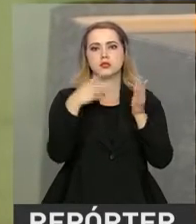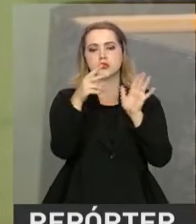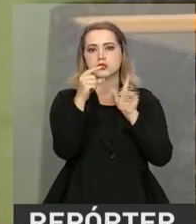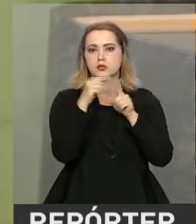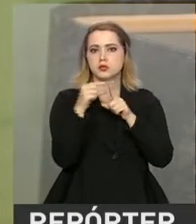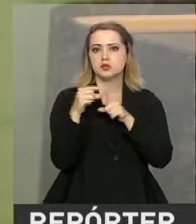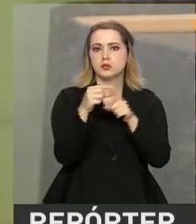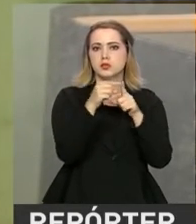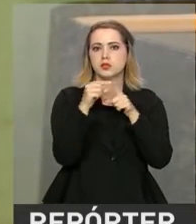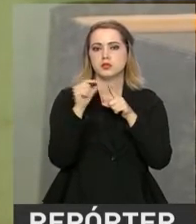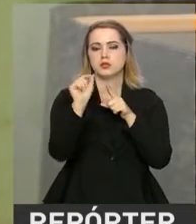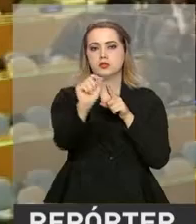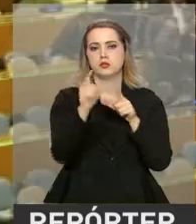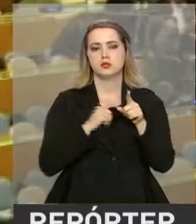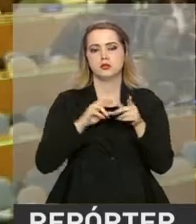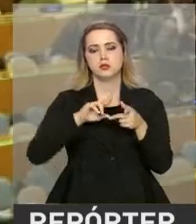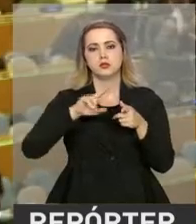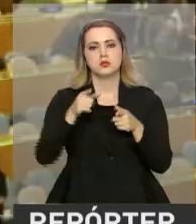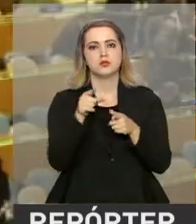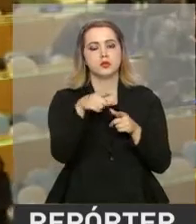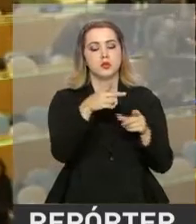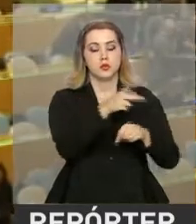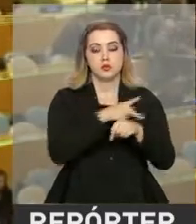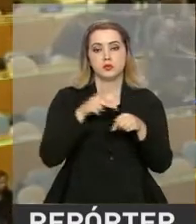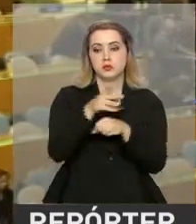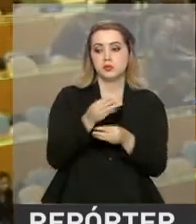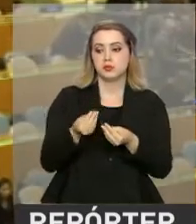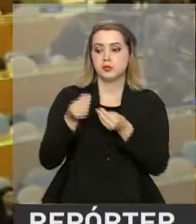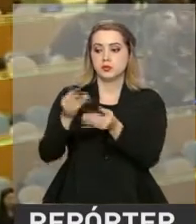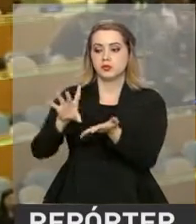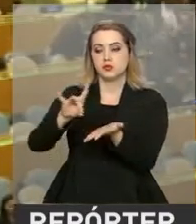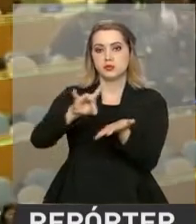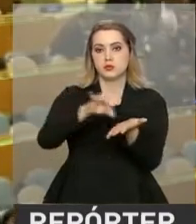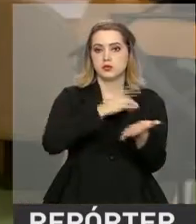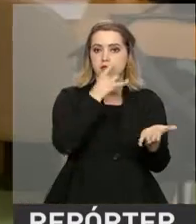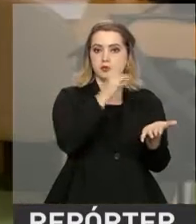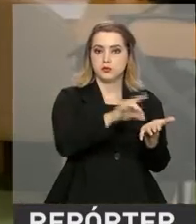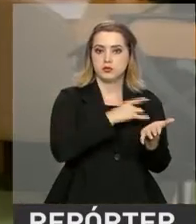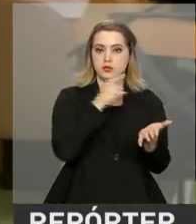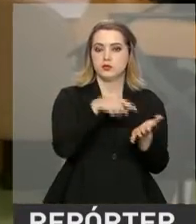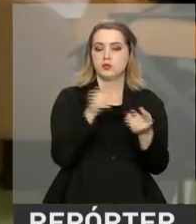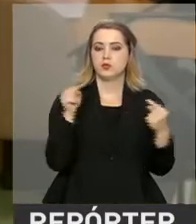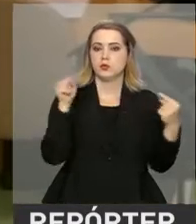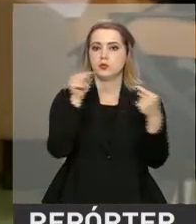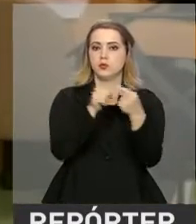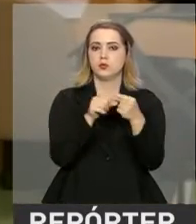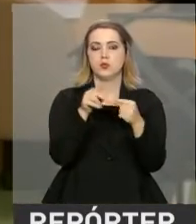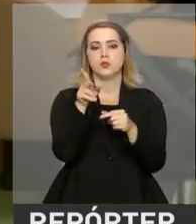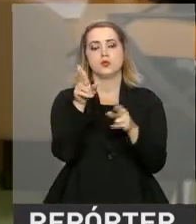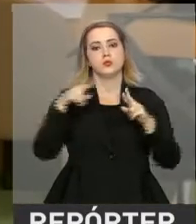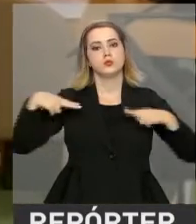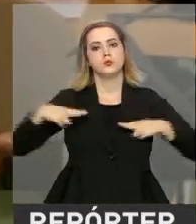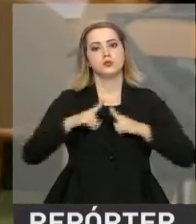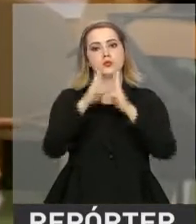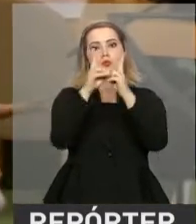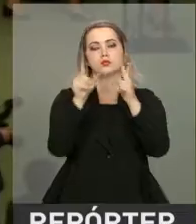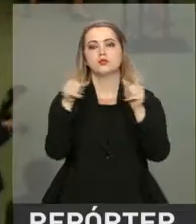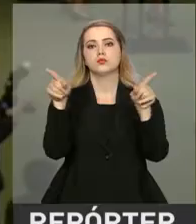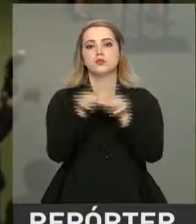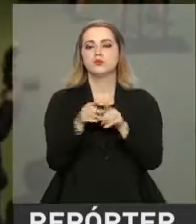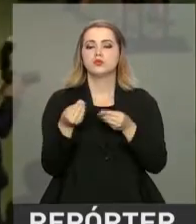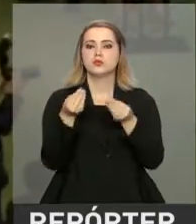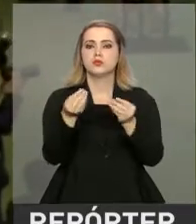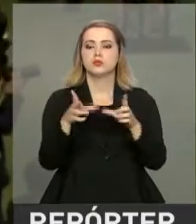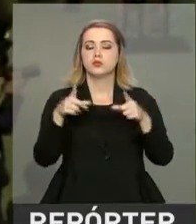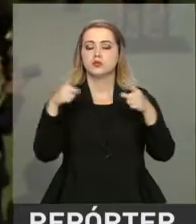secretário-geral da onu no evento em que países entregaram à ratificação do acordo de paris sobre mudanças climáticas na sede